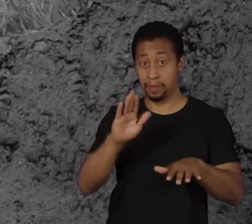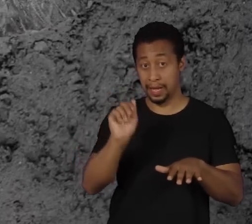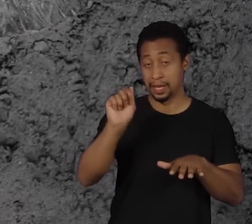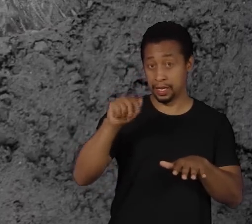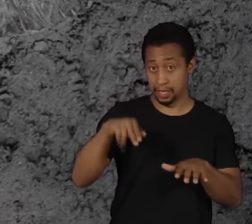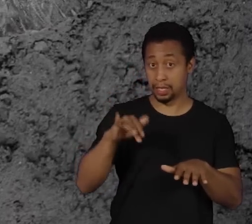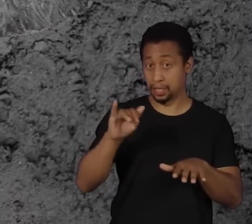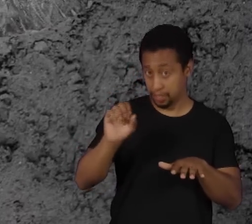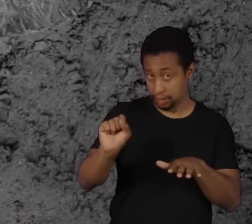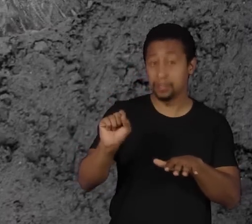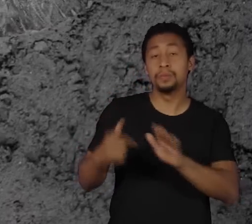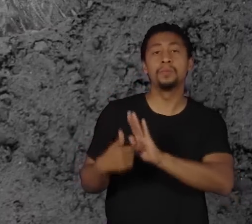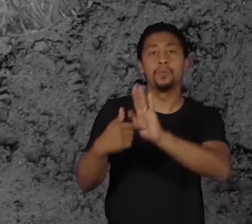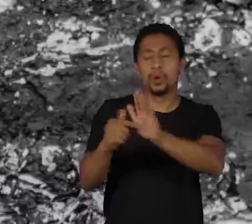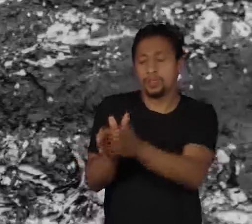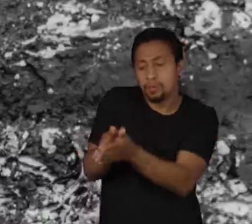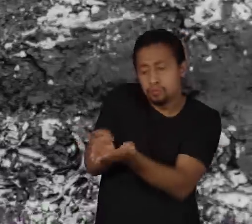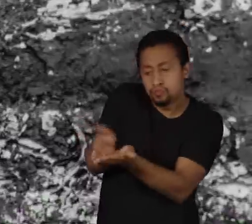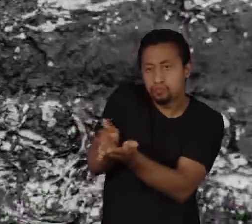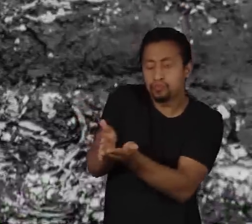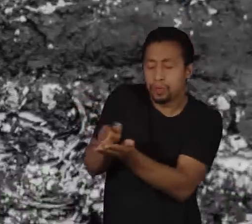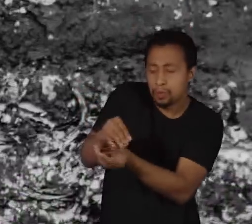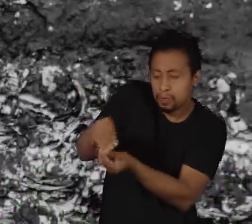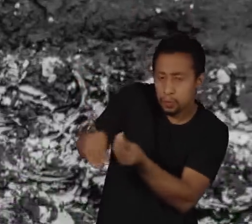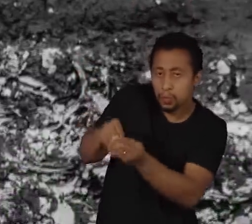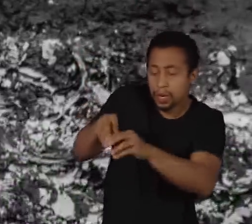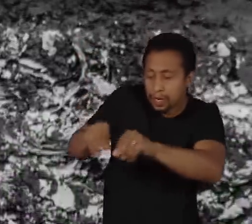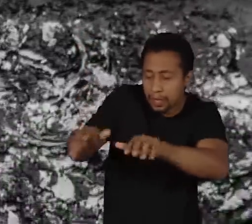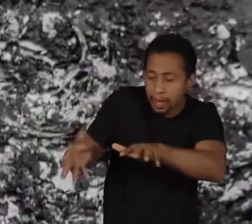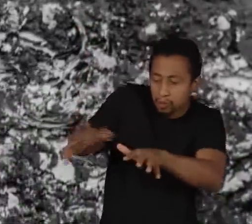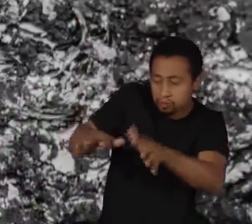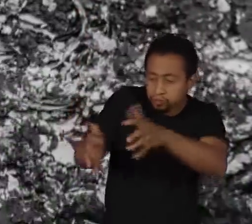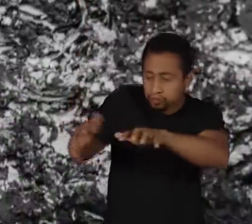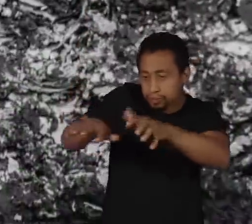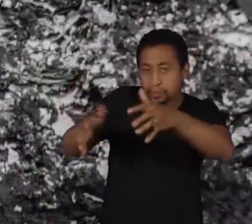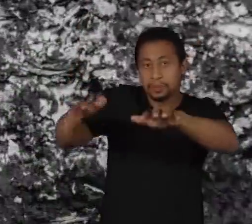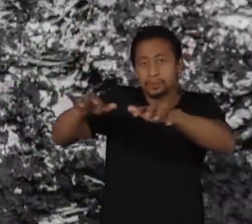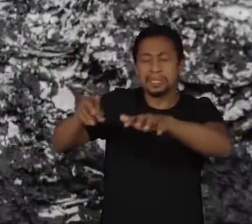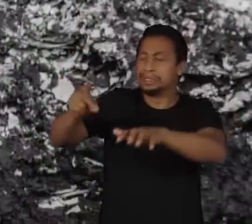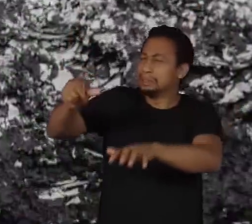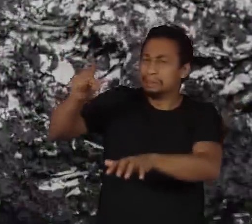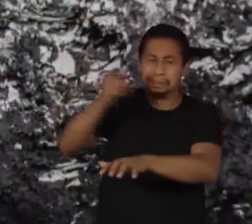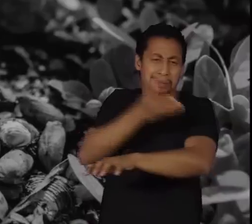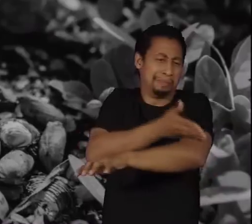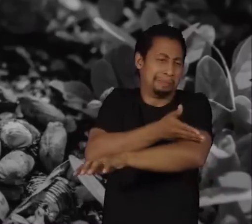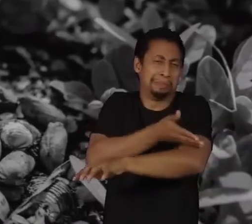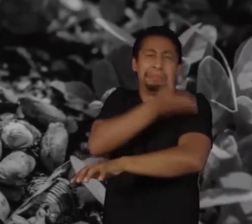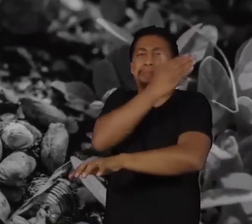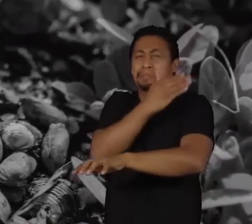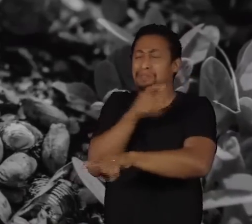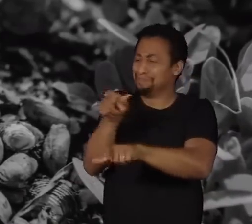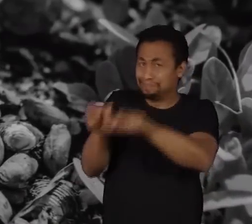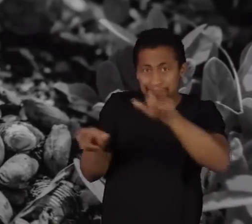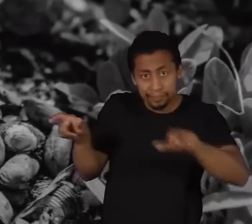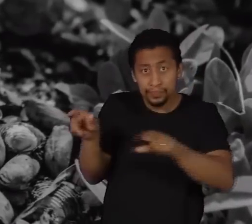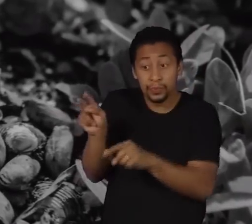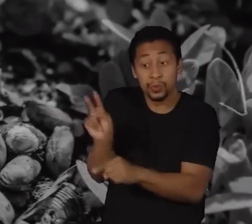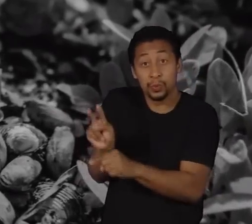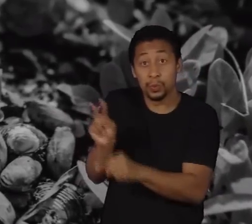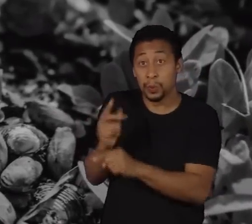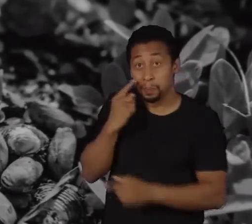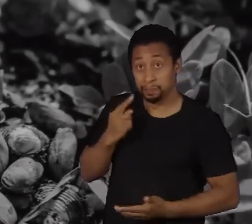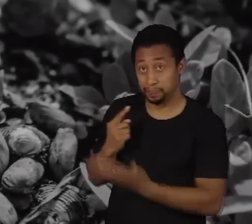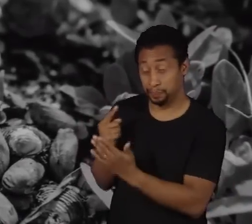camadas de terra e de conchas, construídos há milênios por homens pré-históricos. Eles conservam pedaços